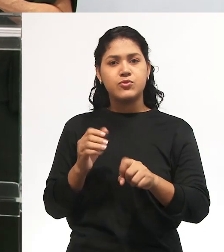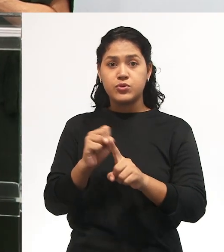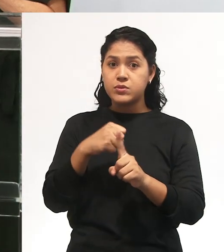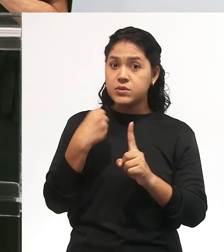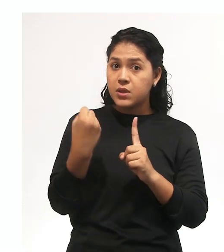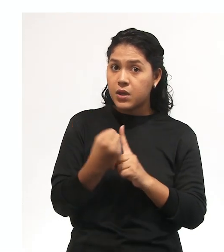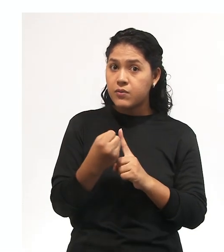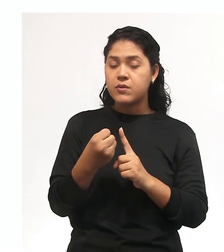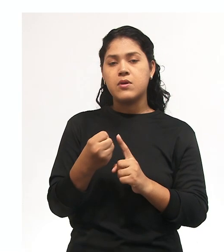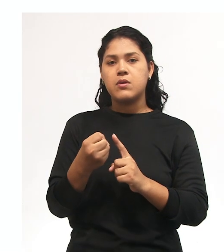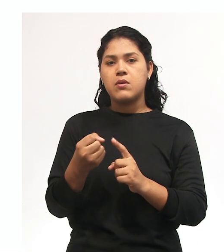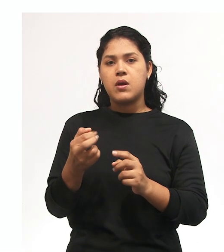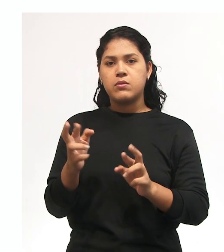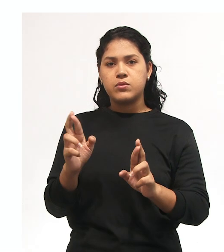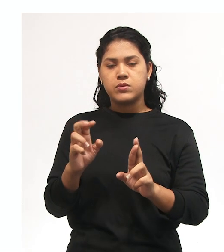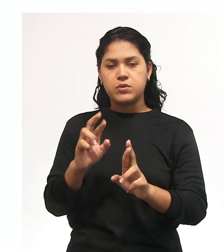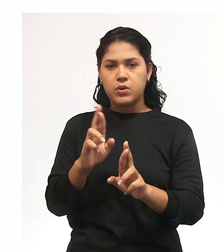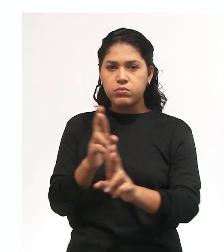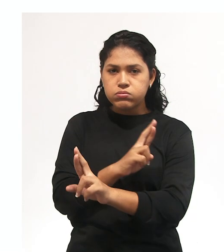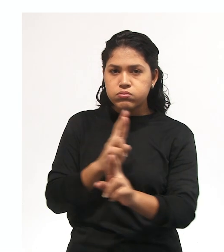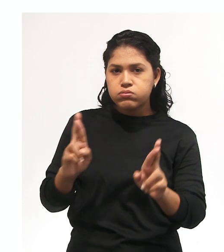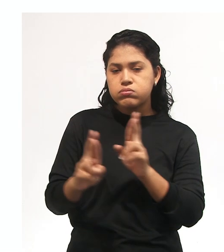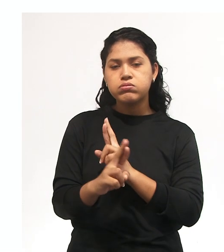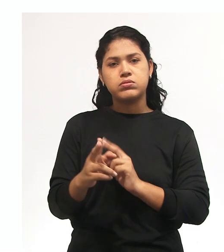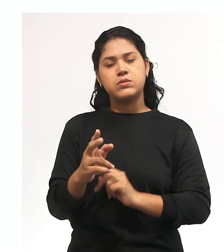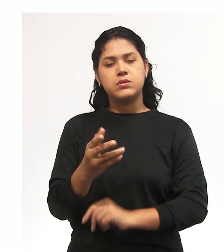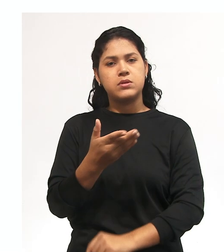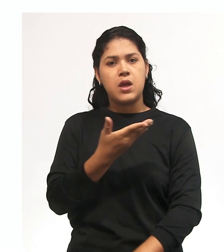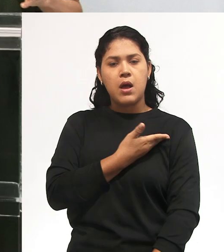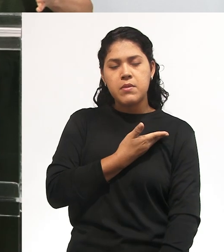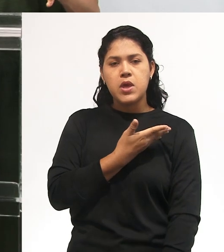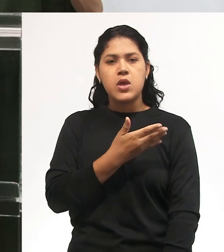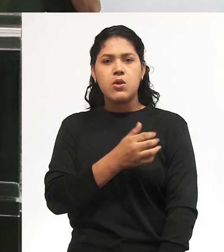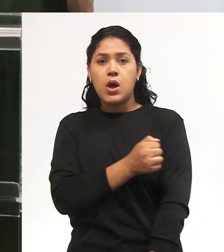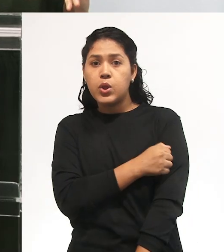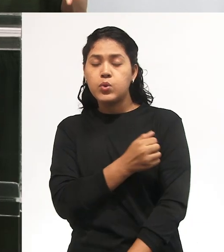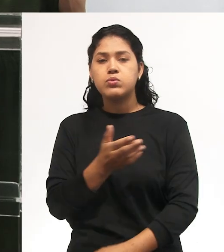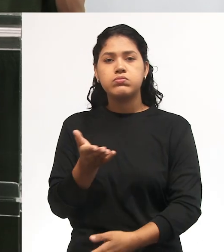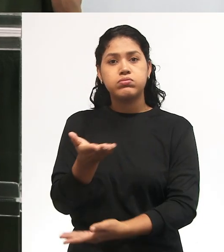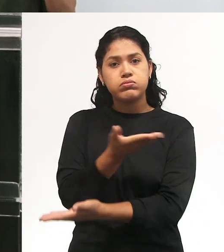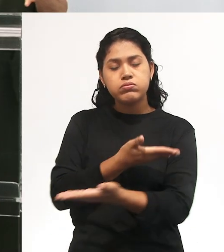desenvolver, que estão vinculadas ao relacionamento com os pares